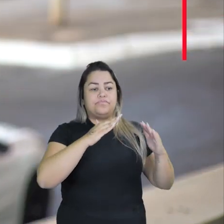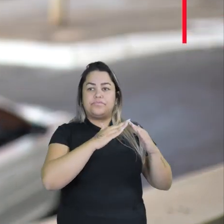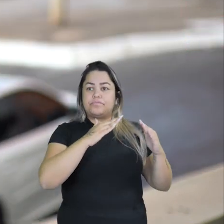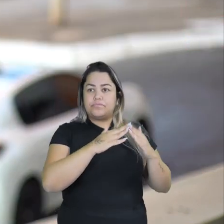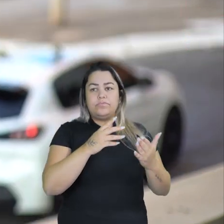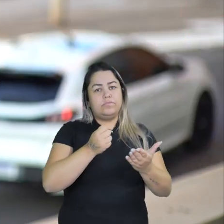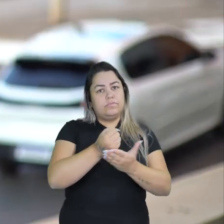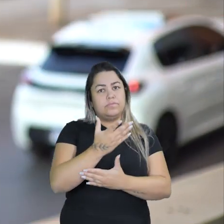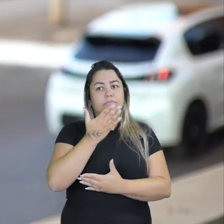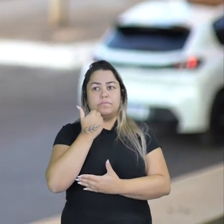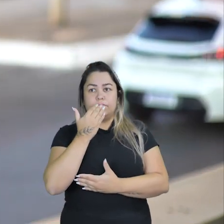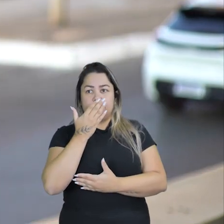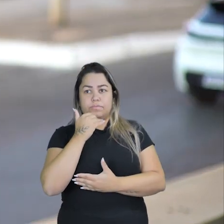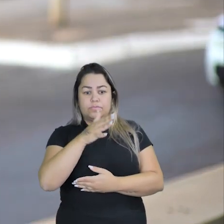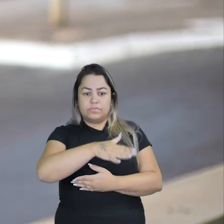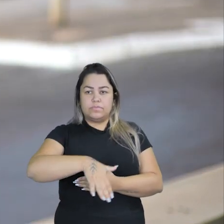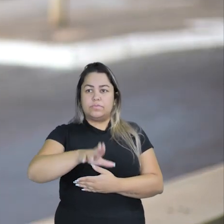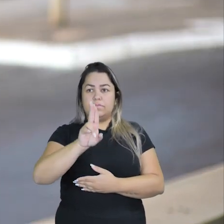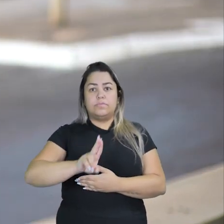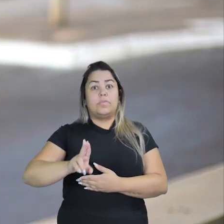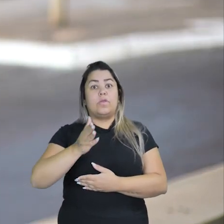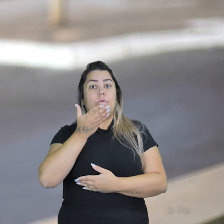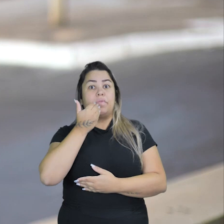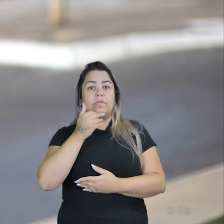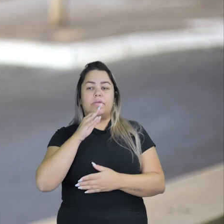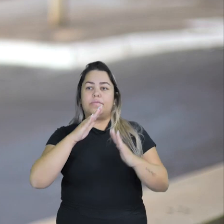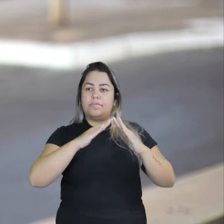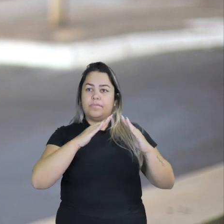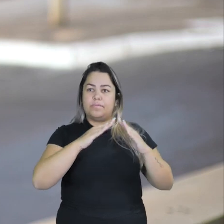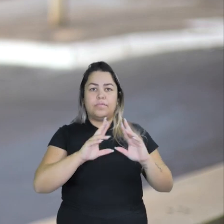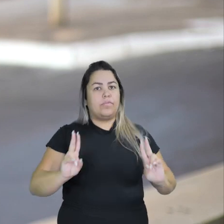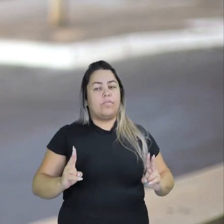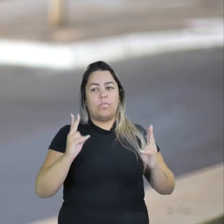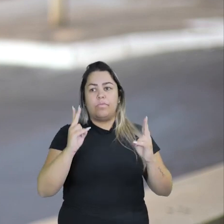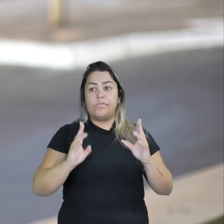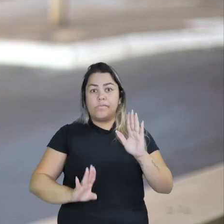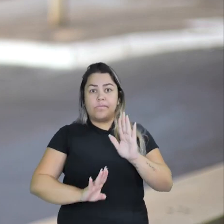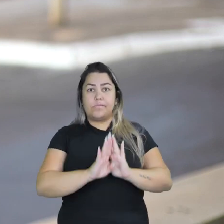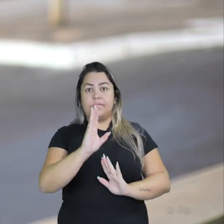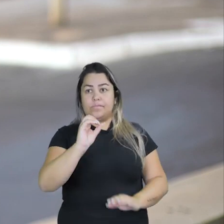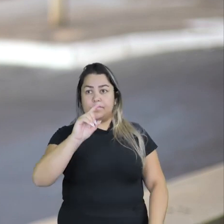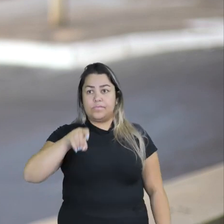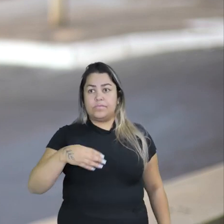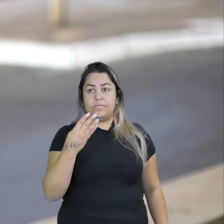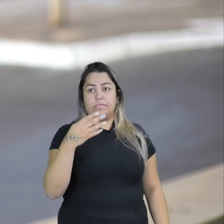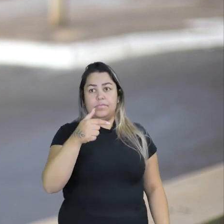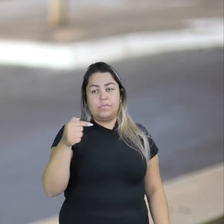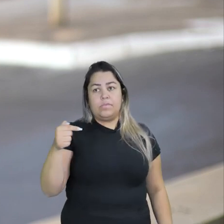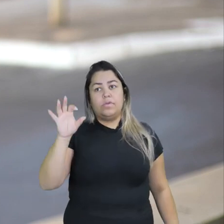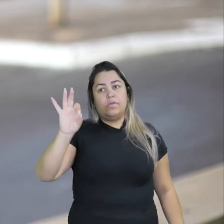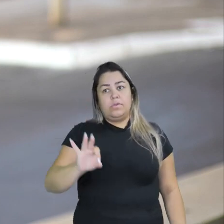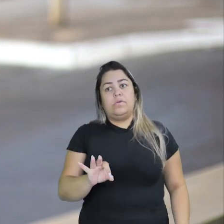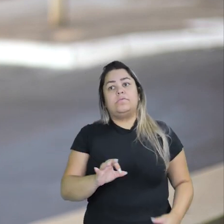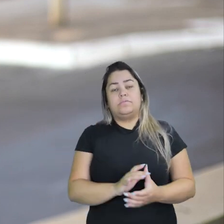Na alimentação a domicílio, que são os gastos com alimentação para ser consumida em casa, os preços tiveram uma alta de